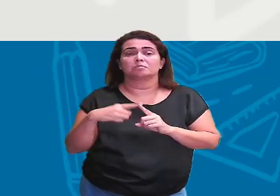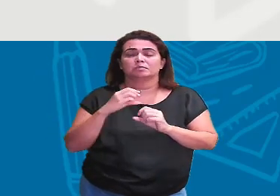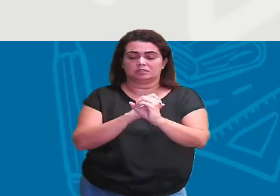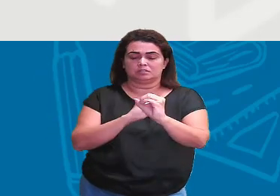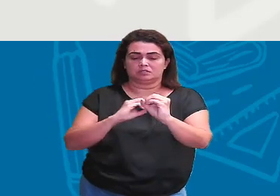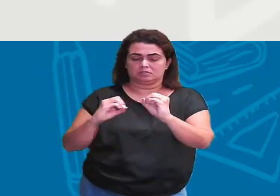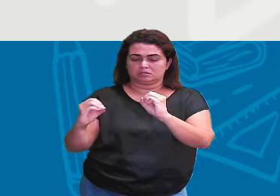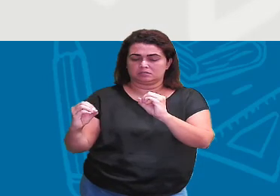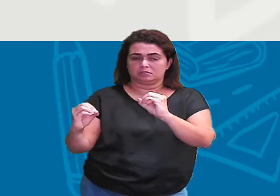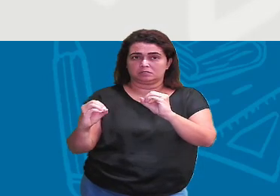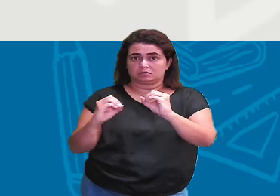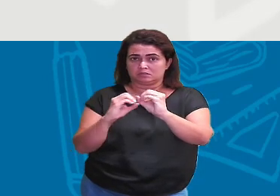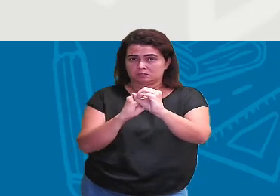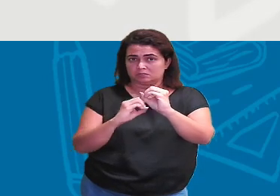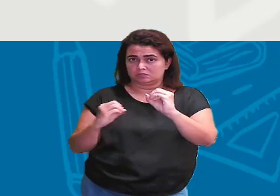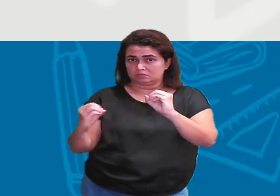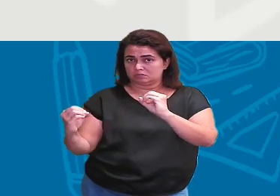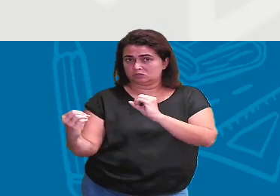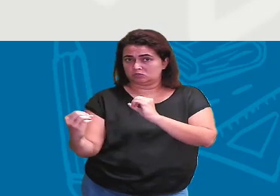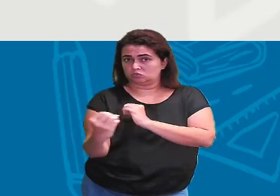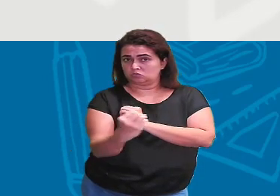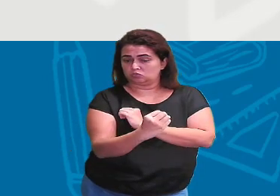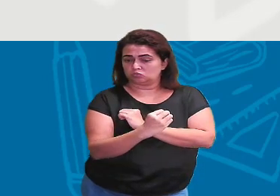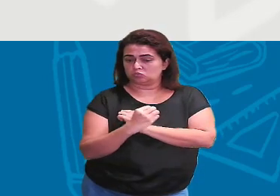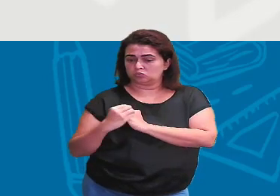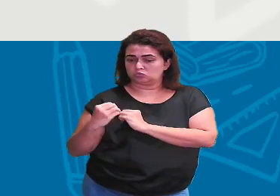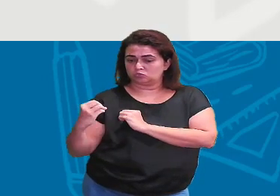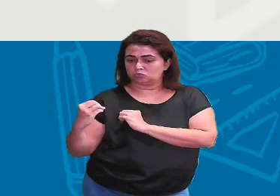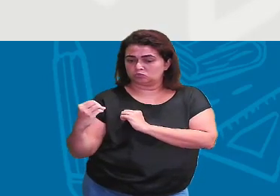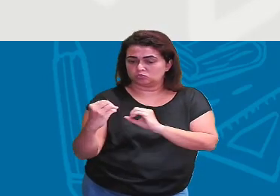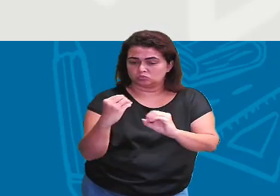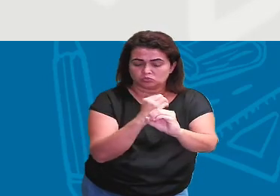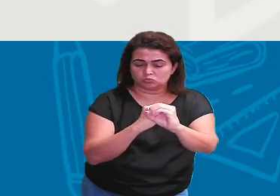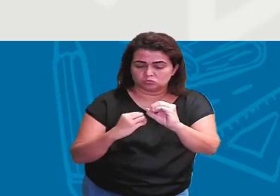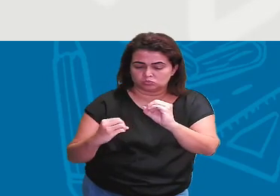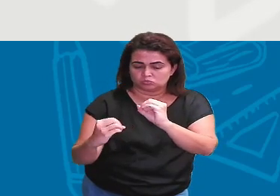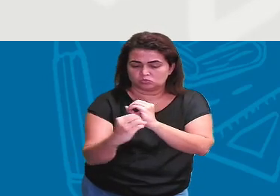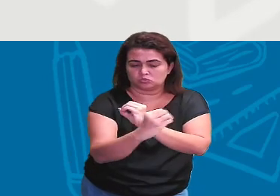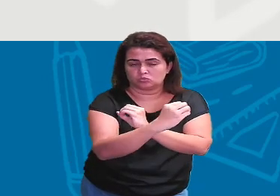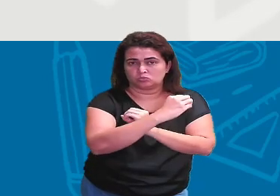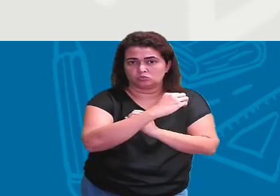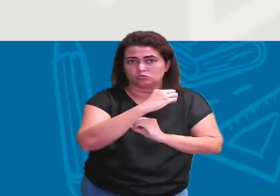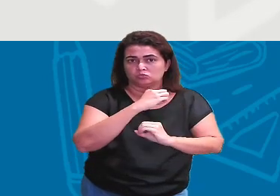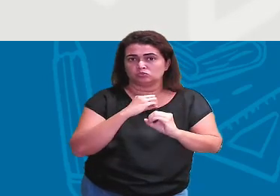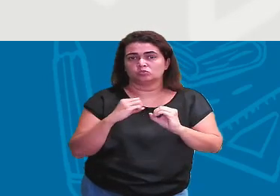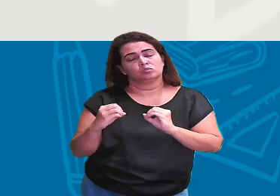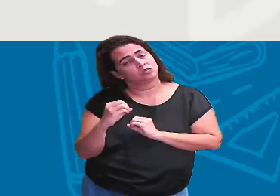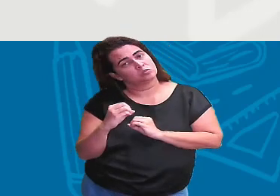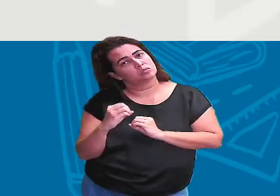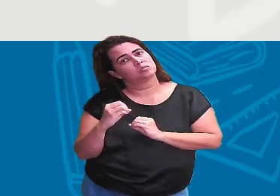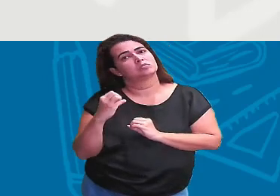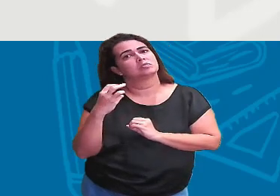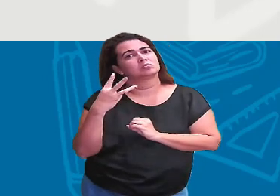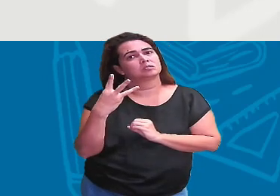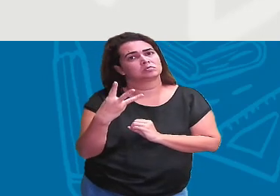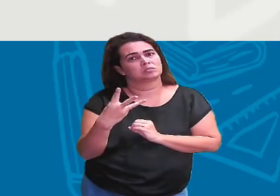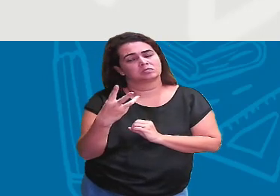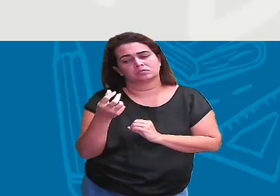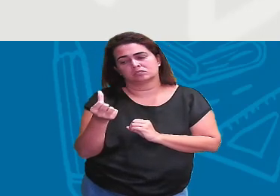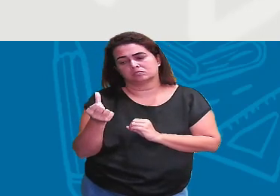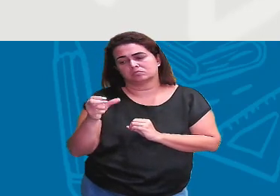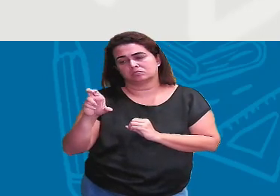translação que dura um ano, a Terra leva 365 dias e 6 horas. Então, a cada 4 anos, nós vamos ter um acúmulo aí de